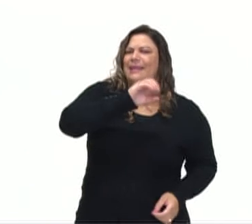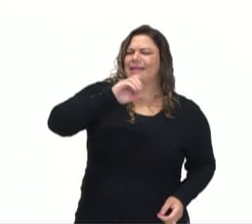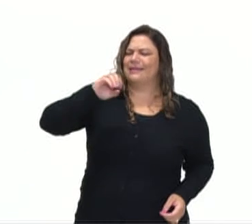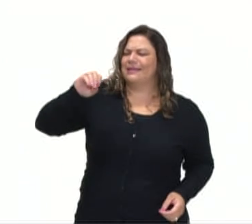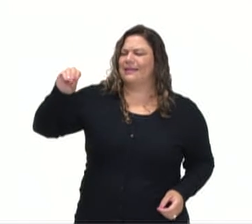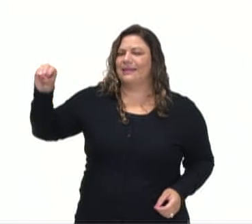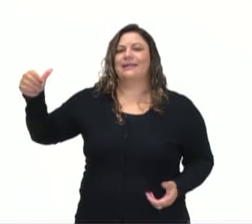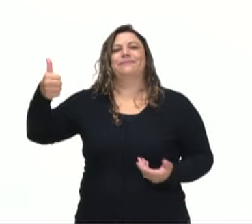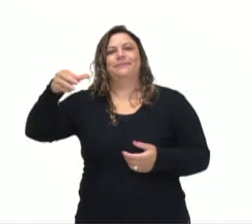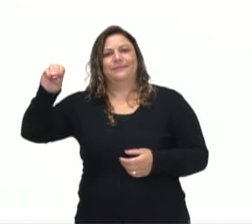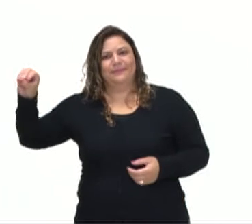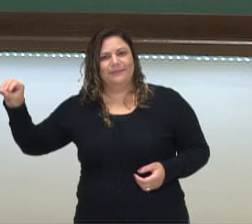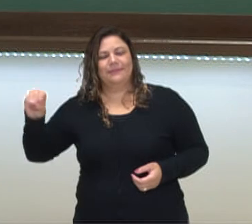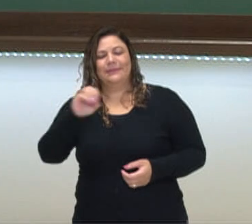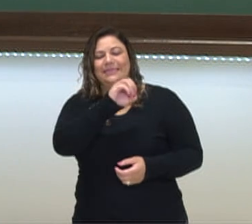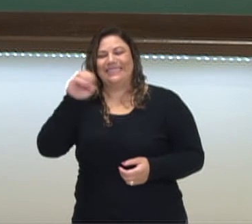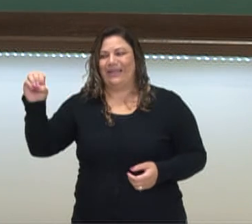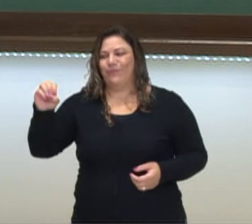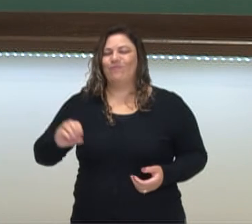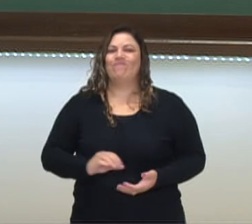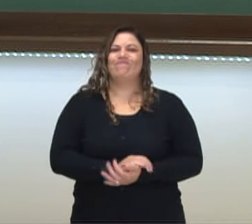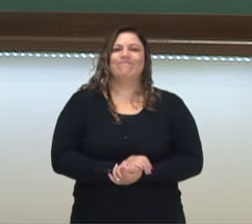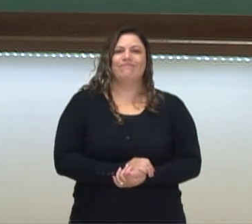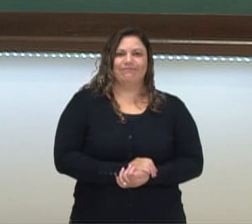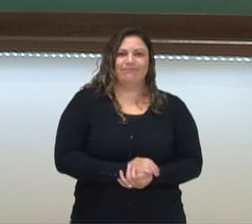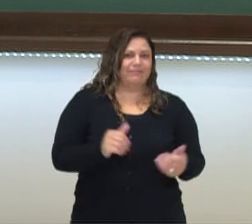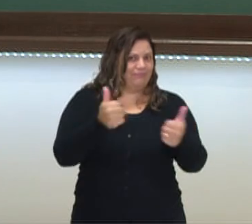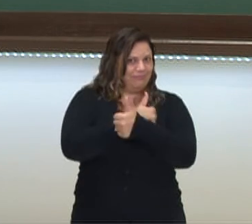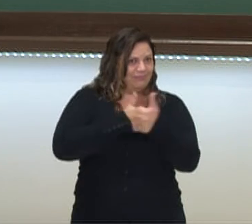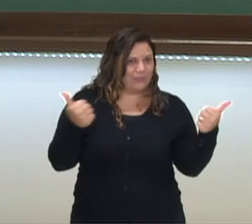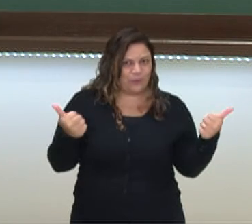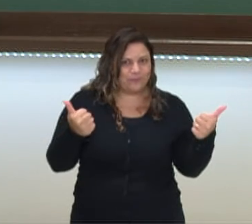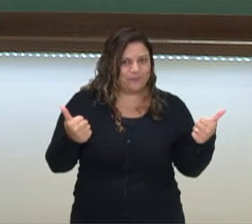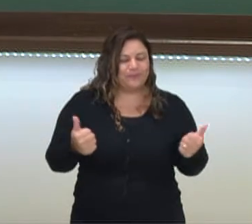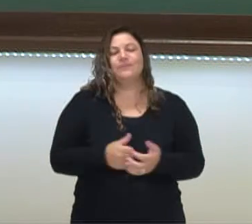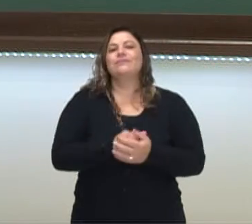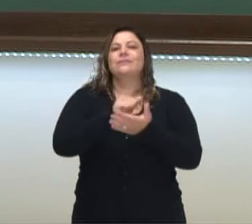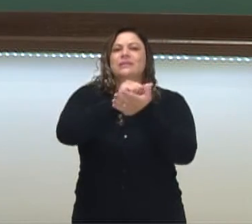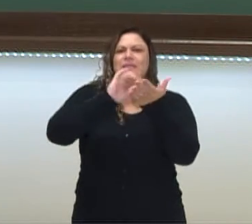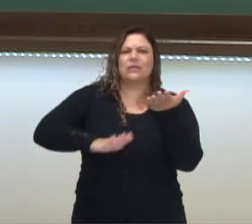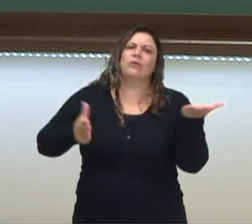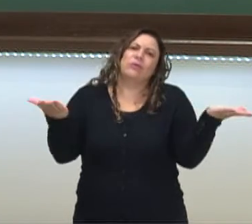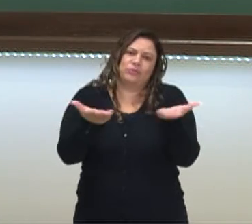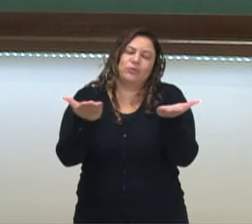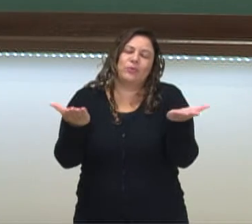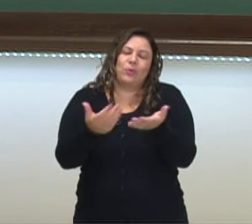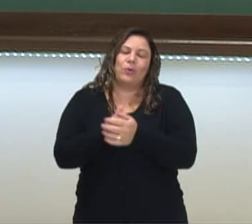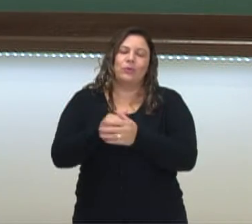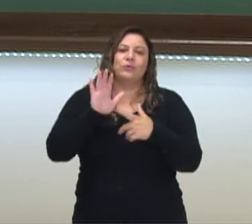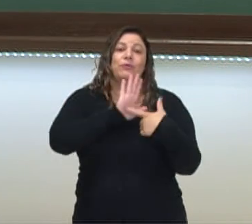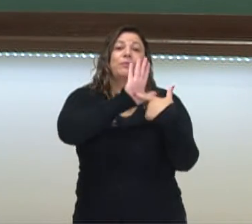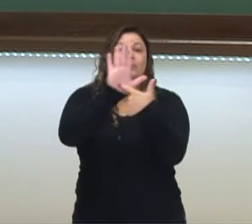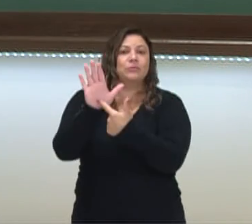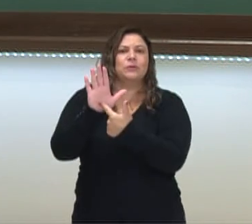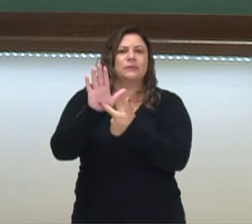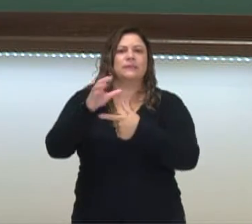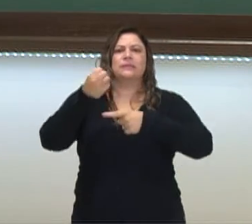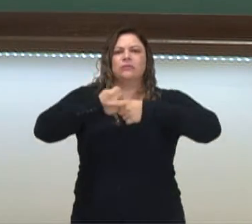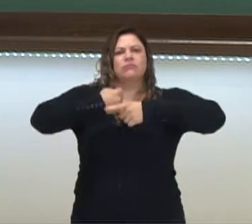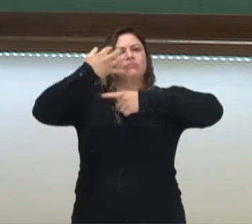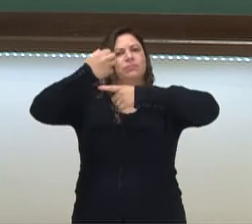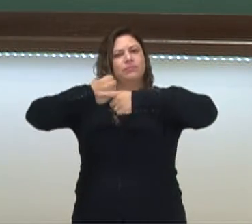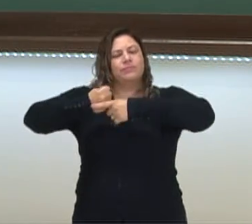bom? Tranquilo? Então, olha só, pessoal. Os exercícios que nós fizemos hoje foi para demonstrar que as propriedades